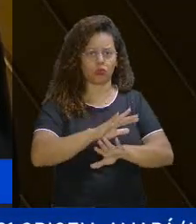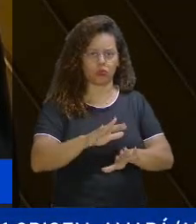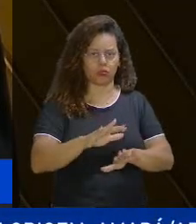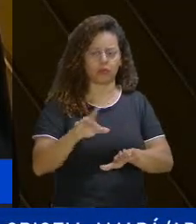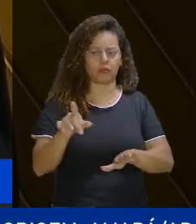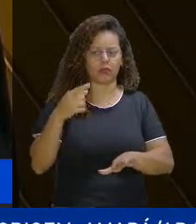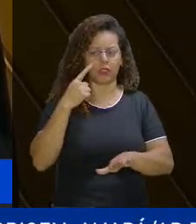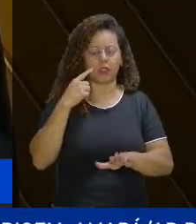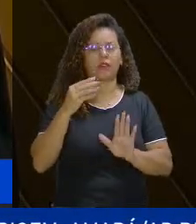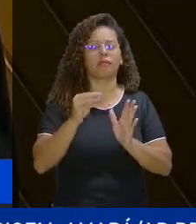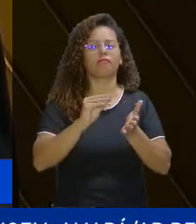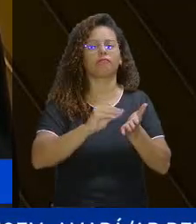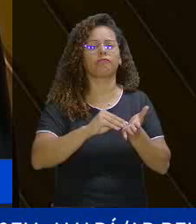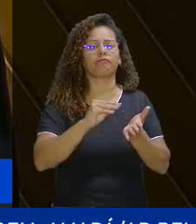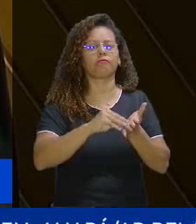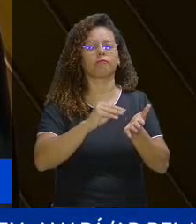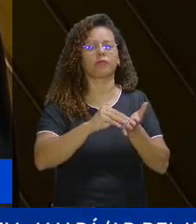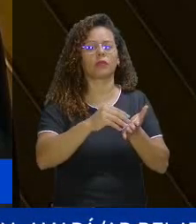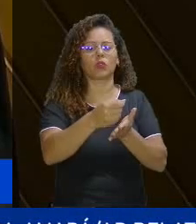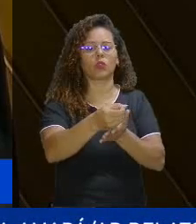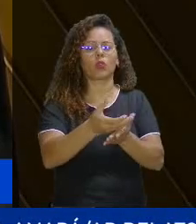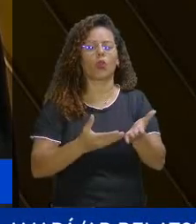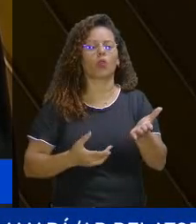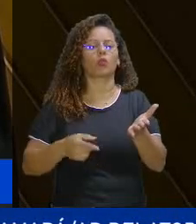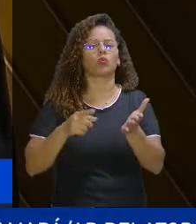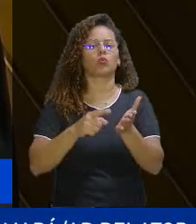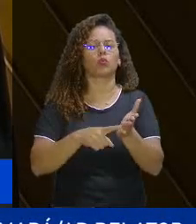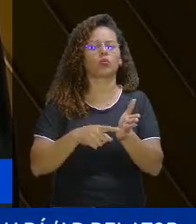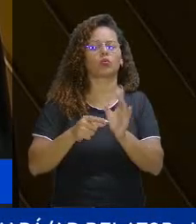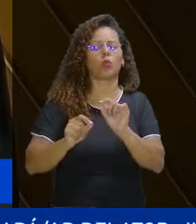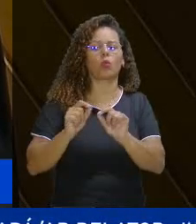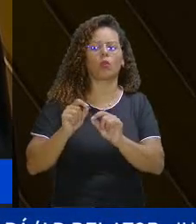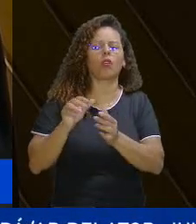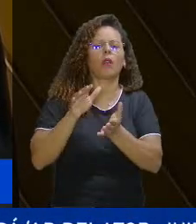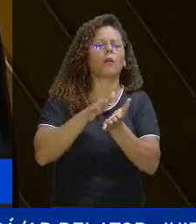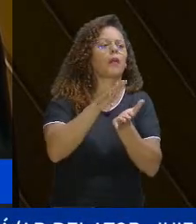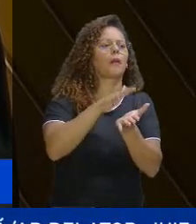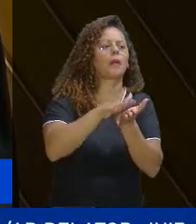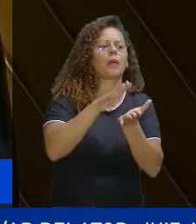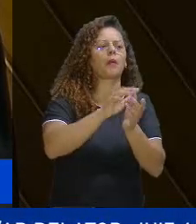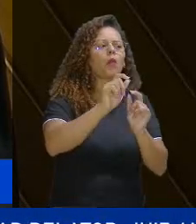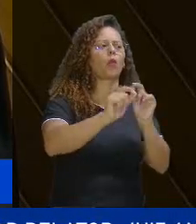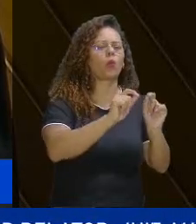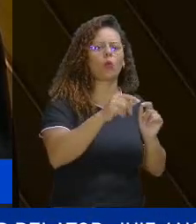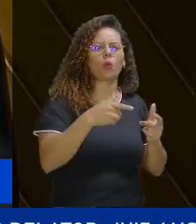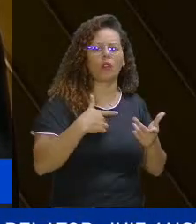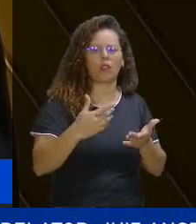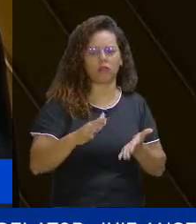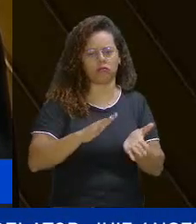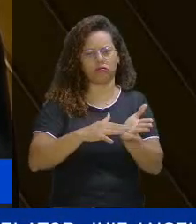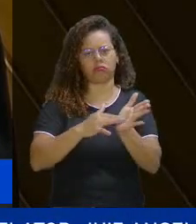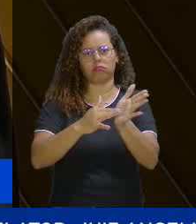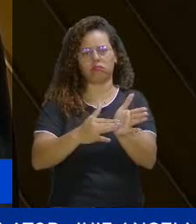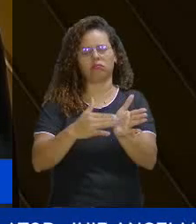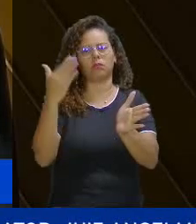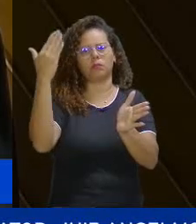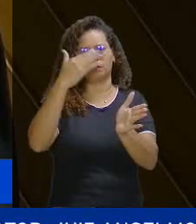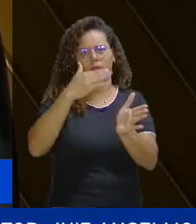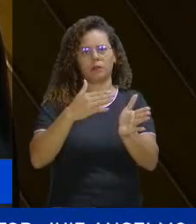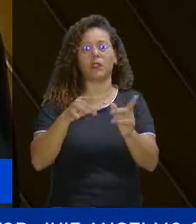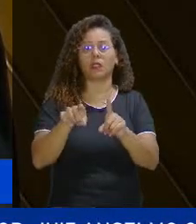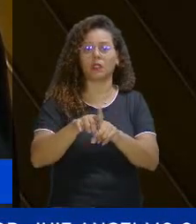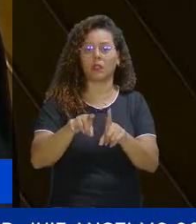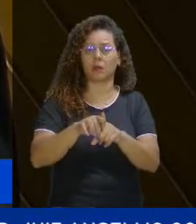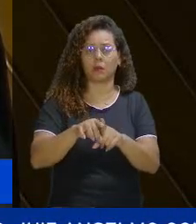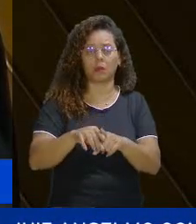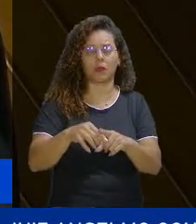a ausência de registro de despesas com pessoal para a distribuição desse material. Alega ainda a